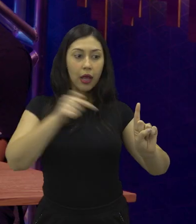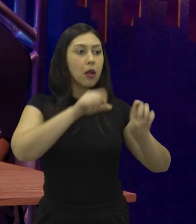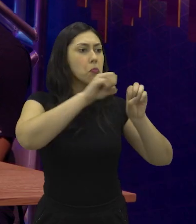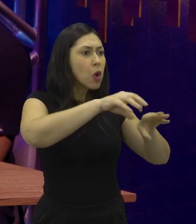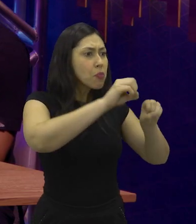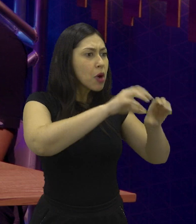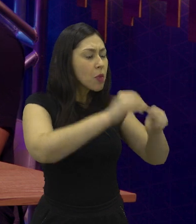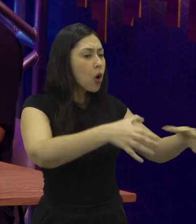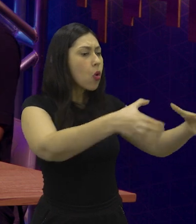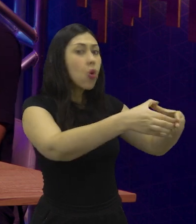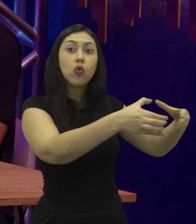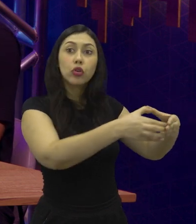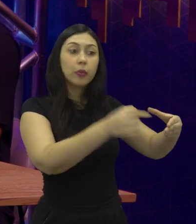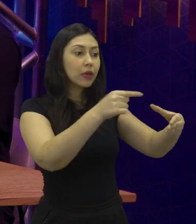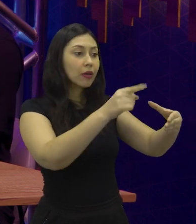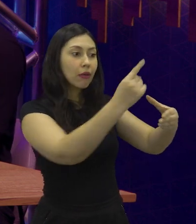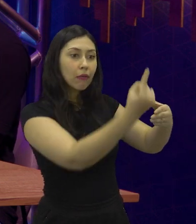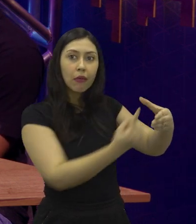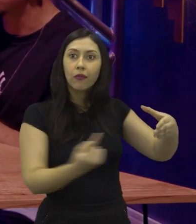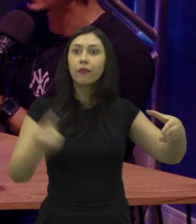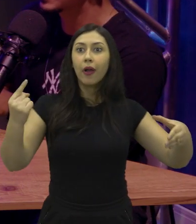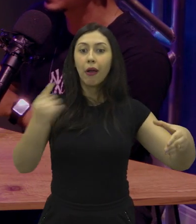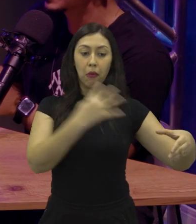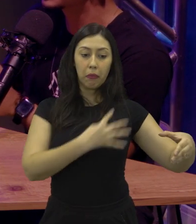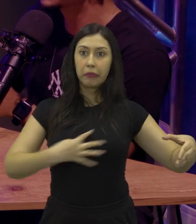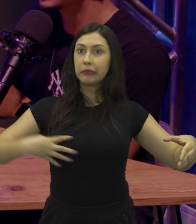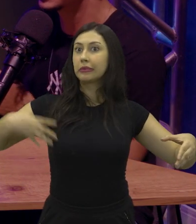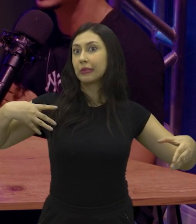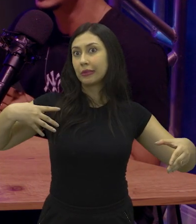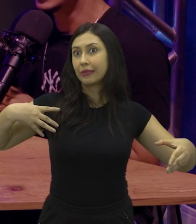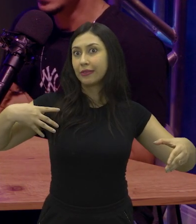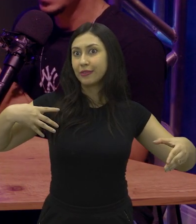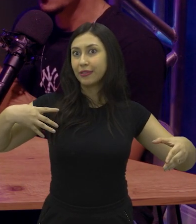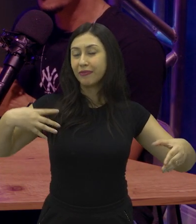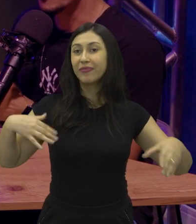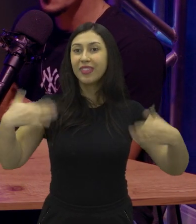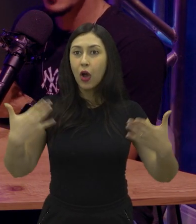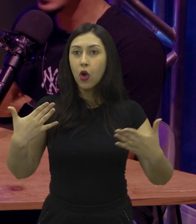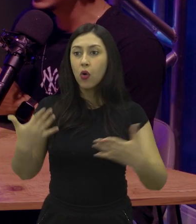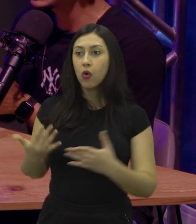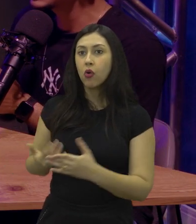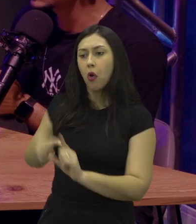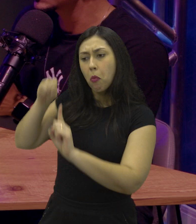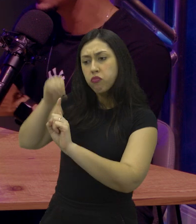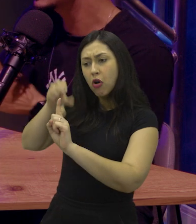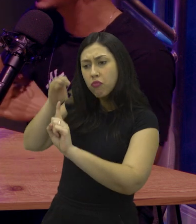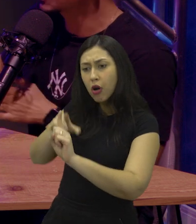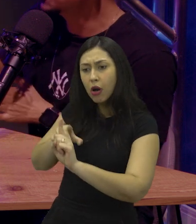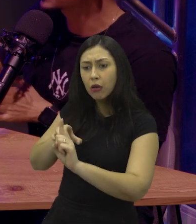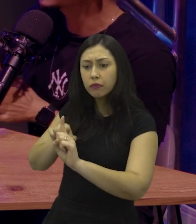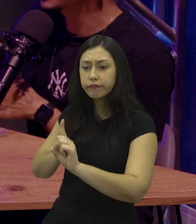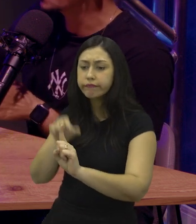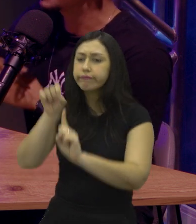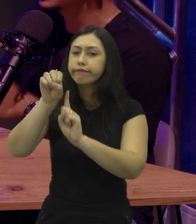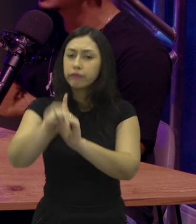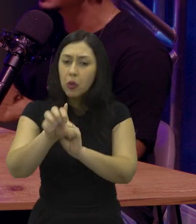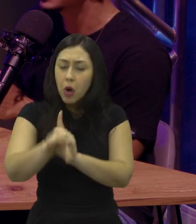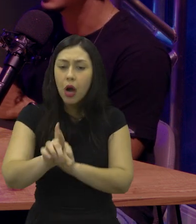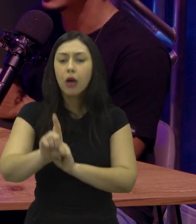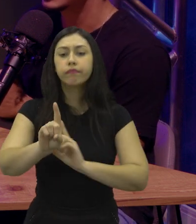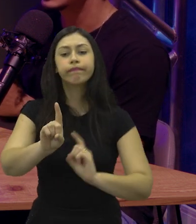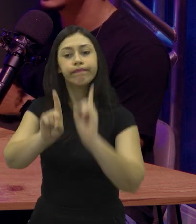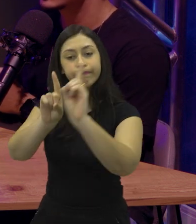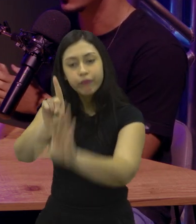galera, e um dessa galera era Aristóteles. Uhum. Então, assim, foi uma linha de sucessão, né, a